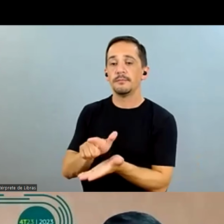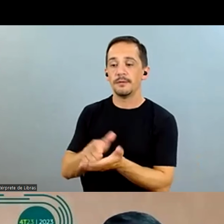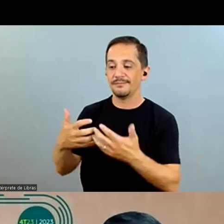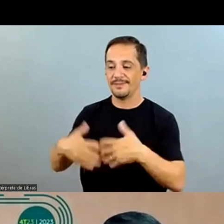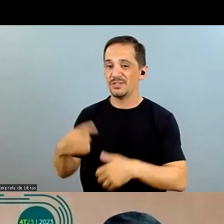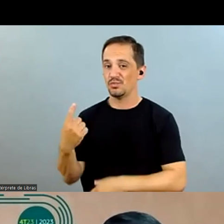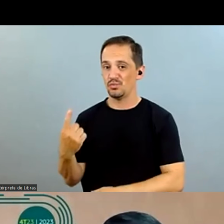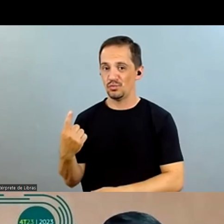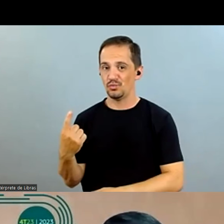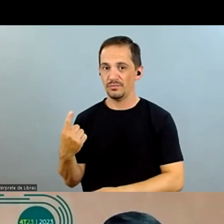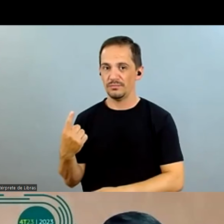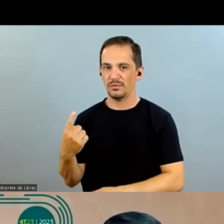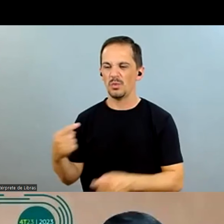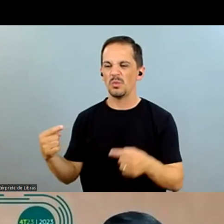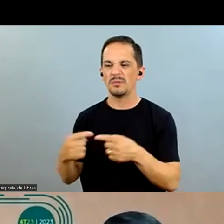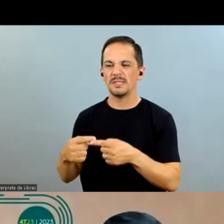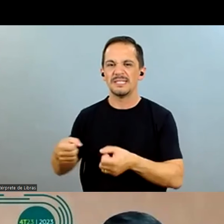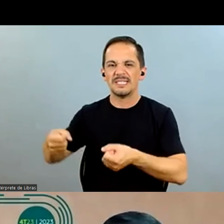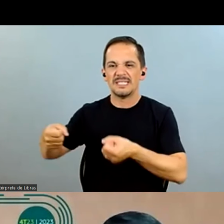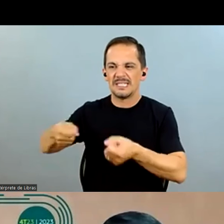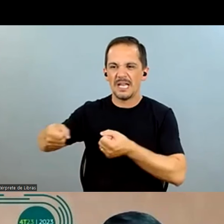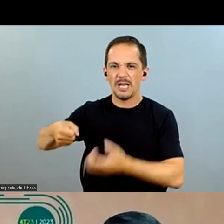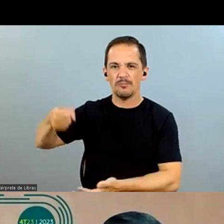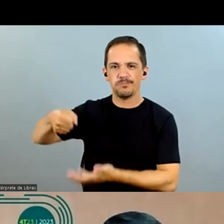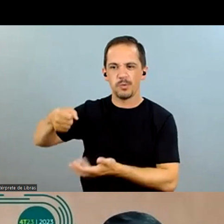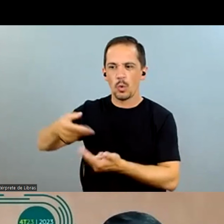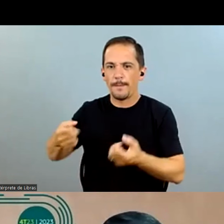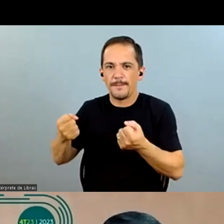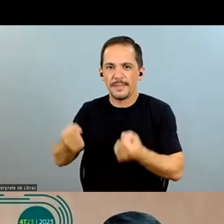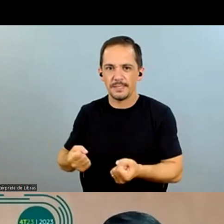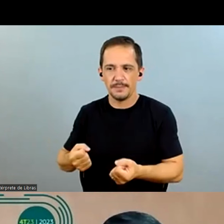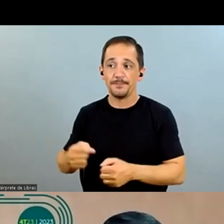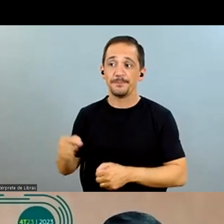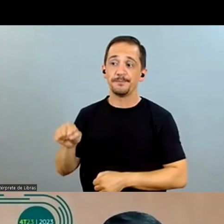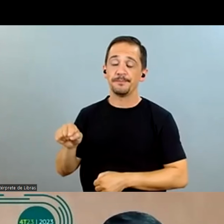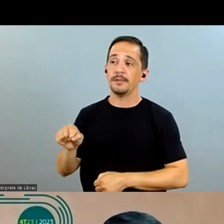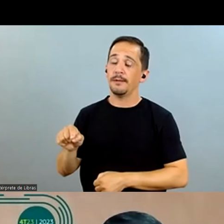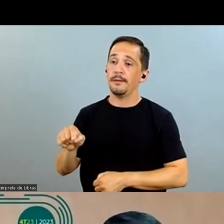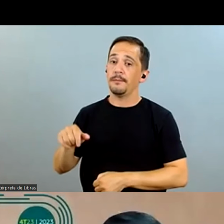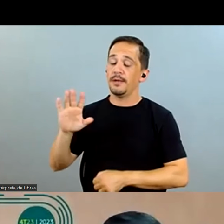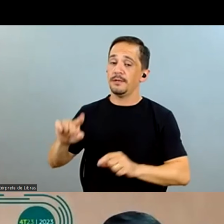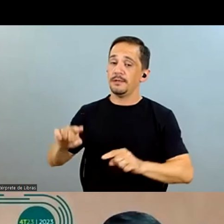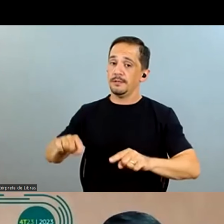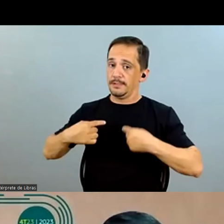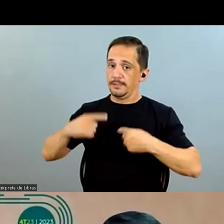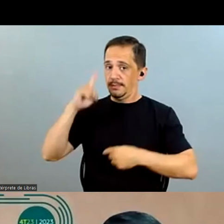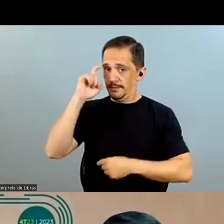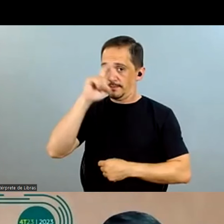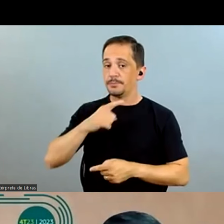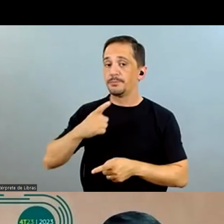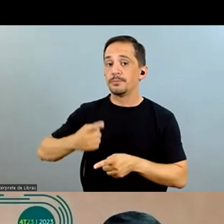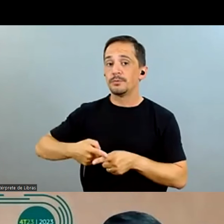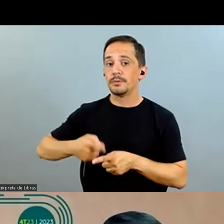papéis para sacaria mais pesada esse esse mercado ele tá um pouco mais eh desafiador por conta da da da